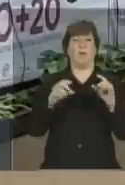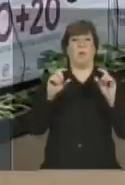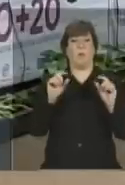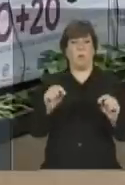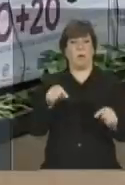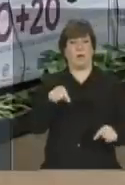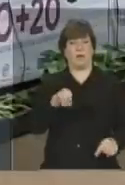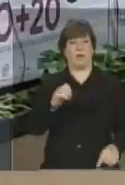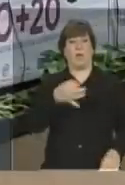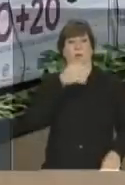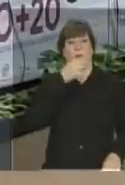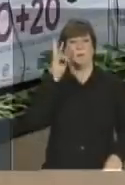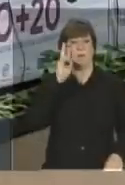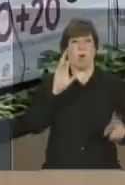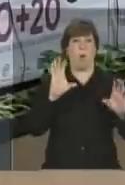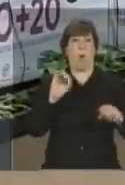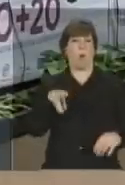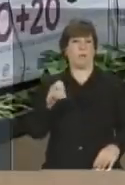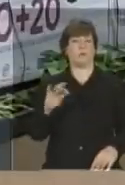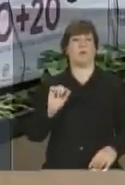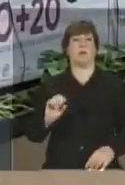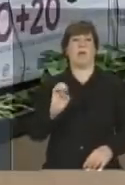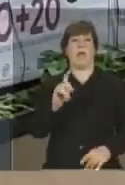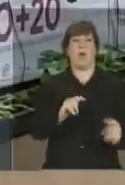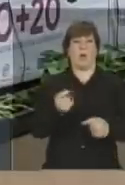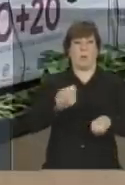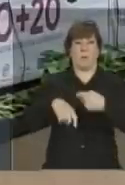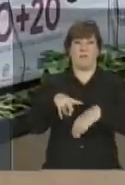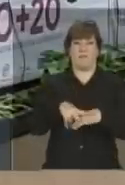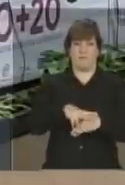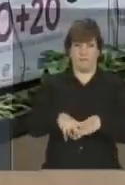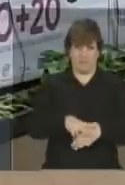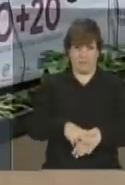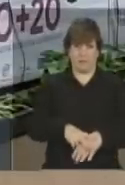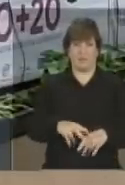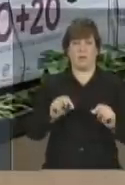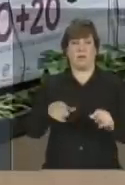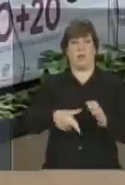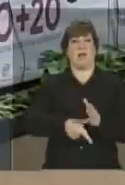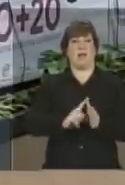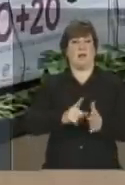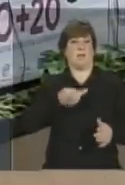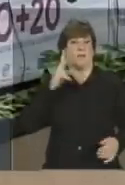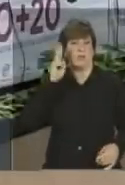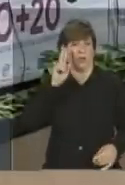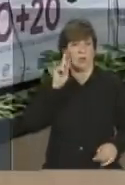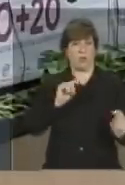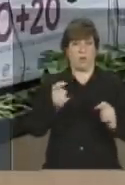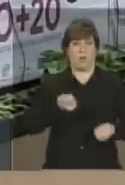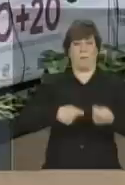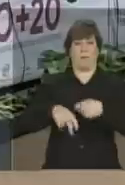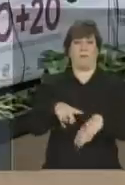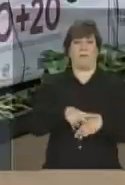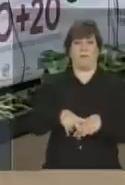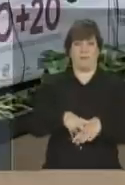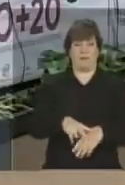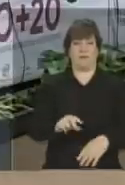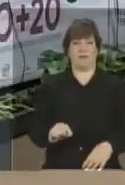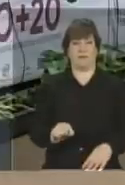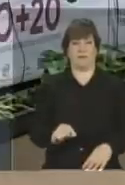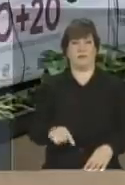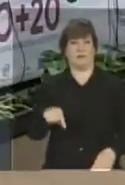conceito de economia verde, ou na abrangência do debate, Jandira, que você tem, que sempre falou comigo, sobre economia verde. E